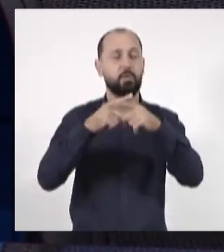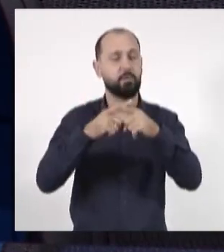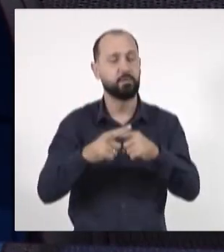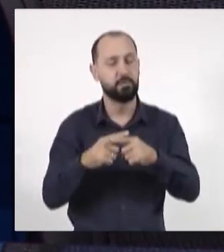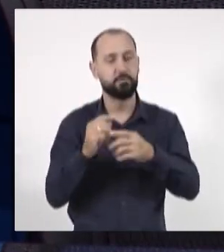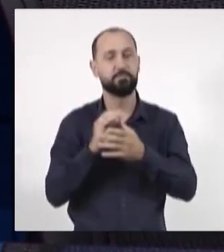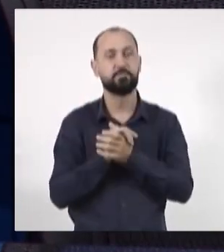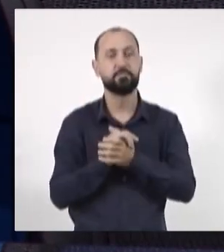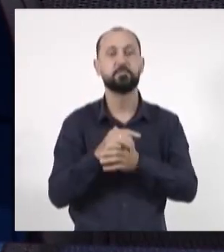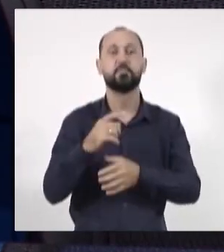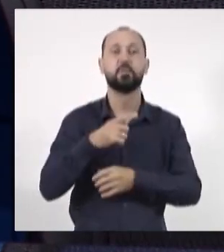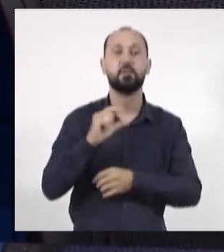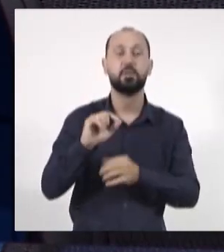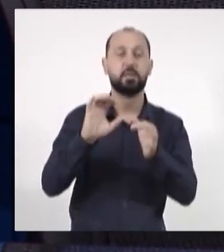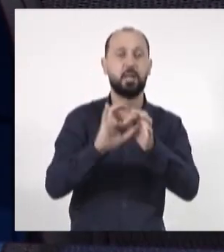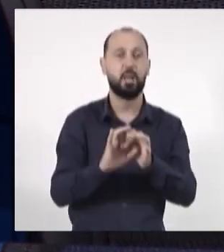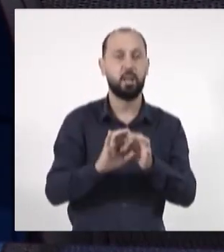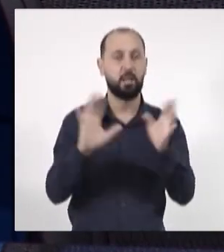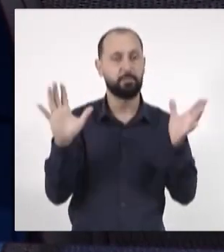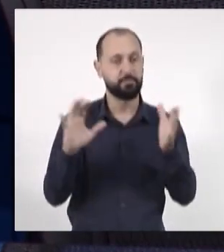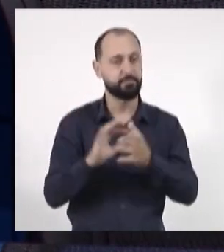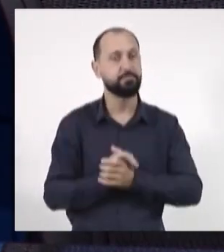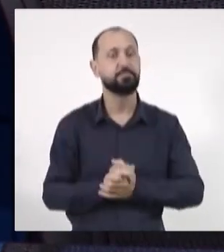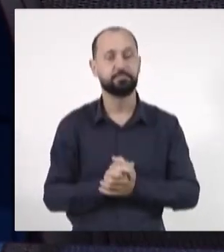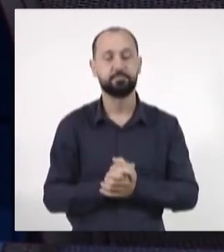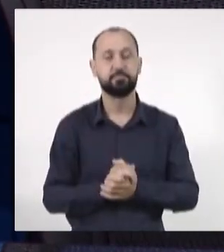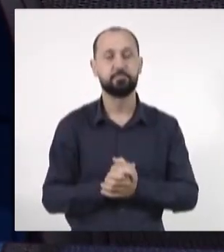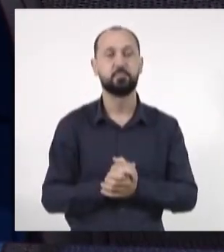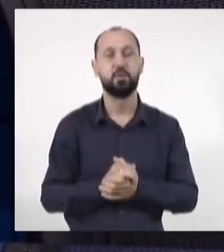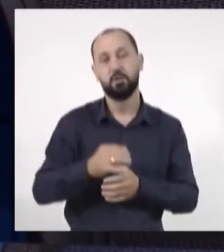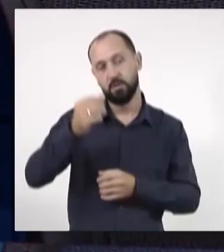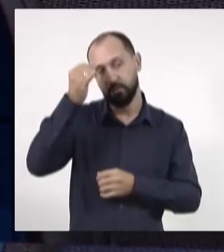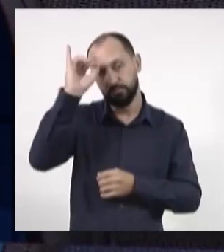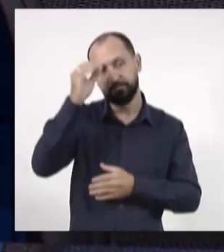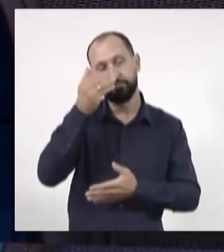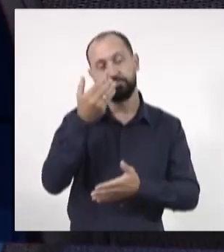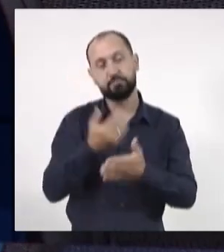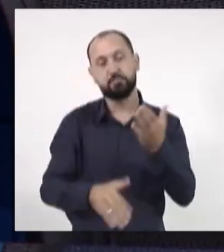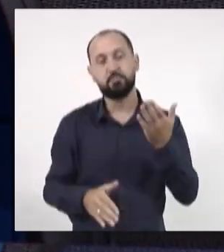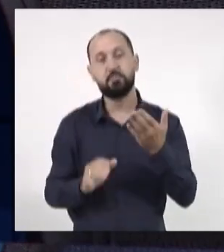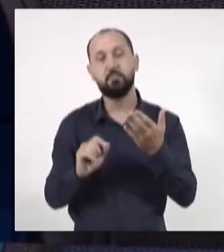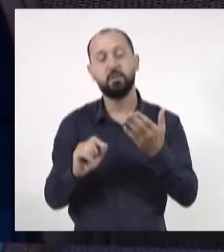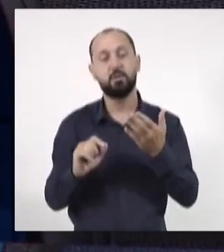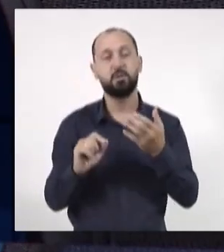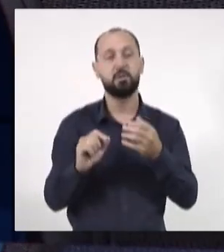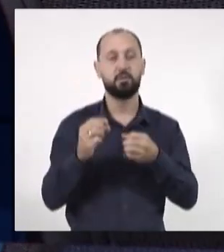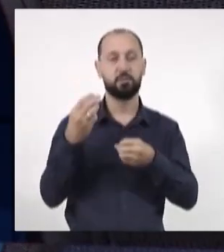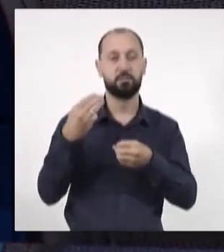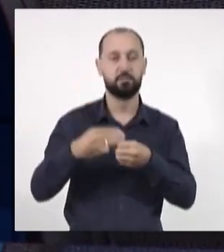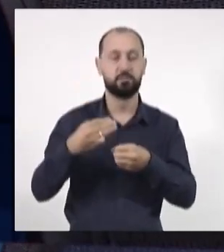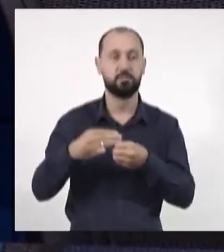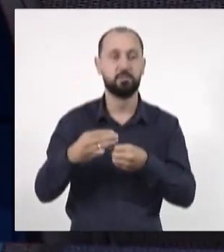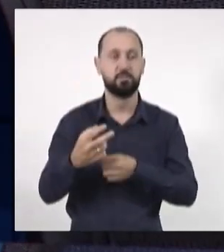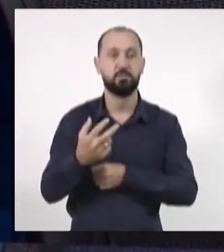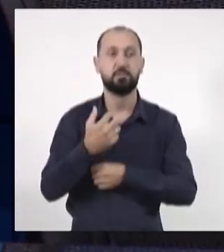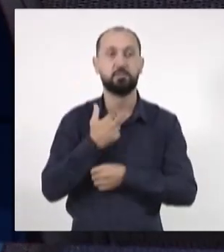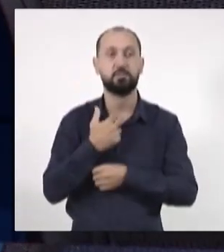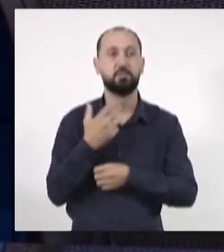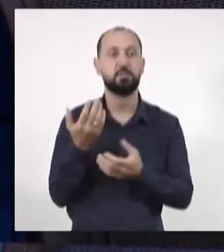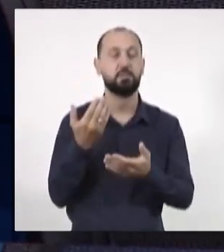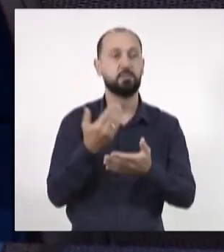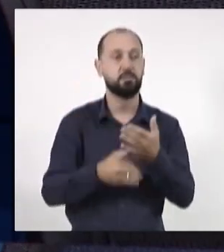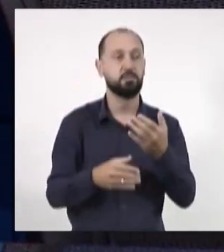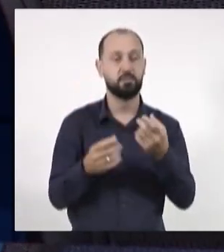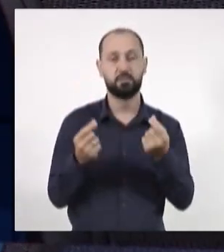e nós precisamos ter essa autonomia. Evitar perdas aos municípios, nós não podemos perder